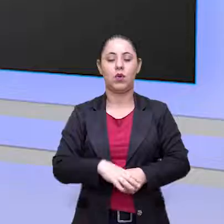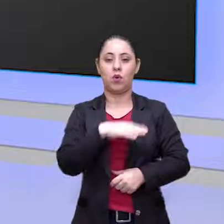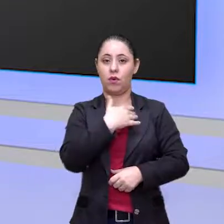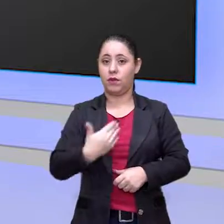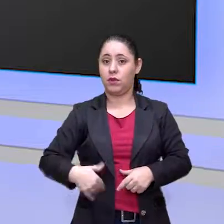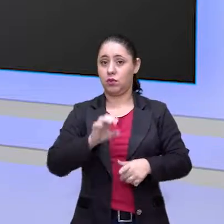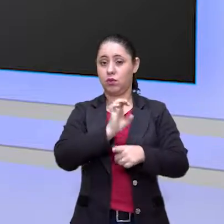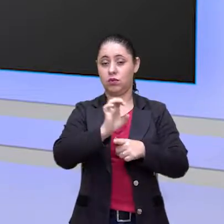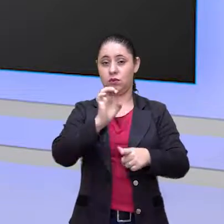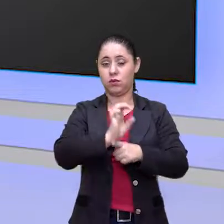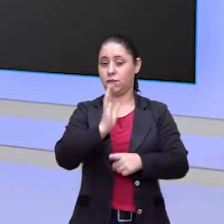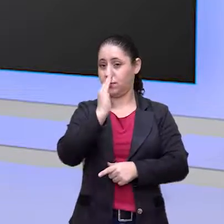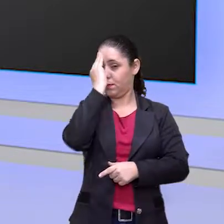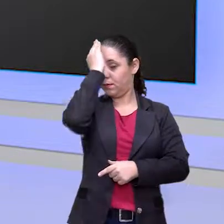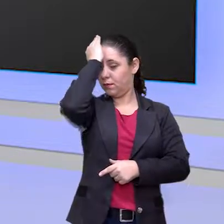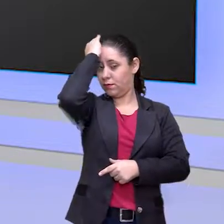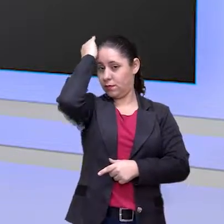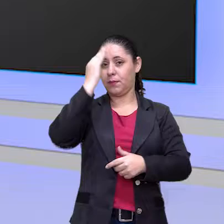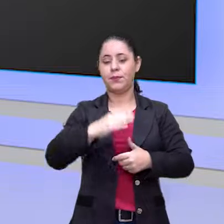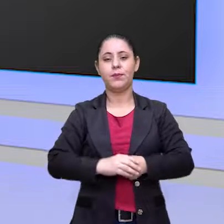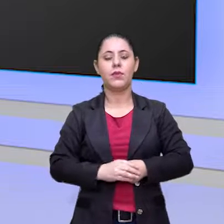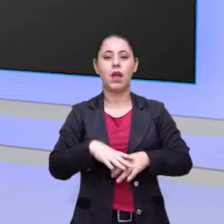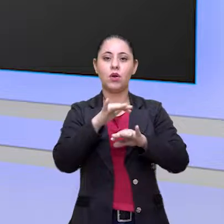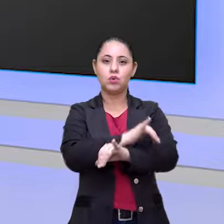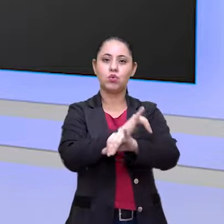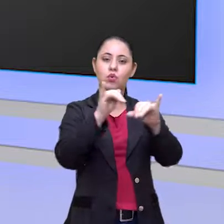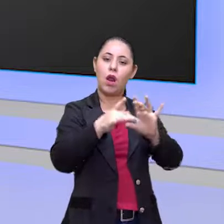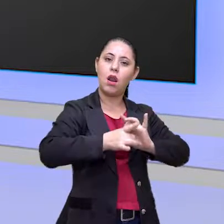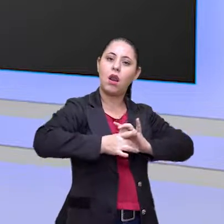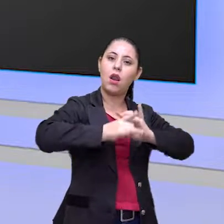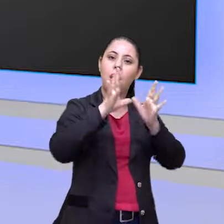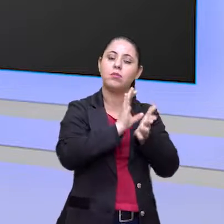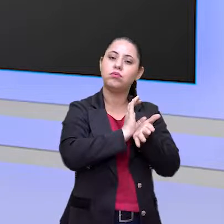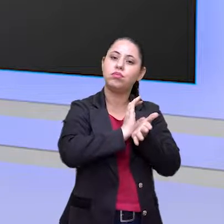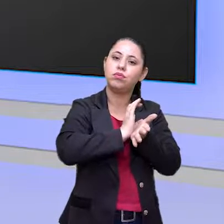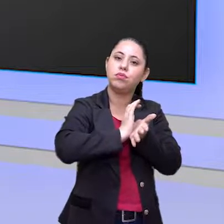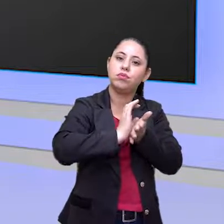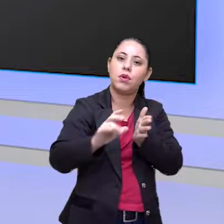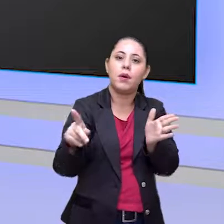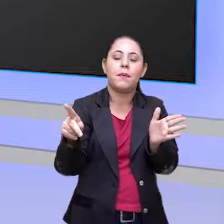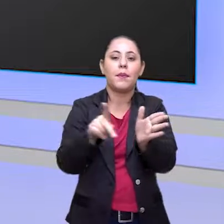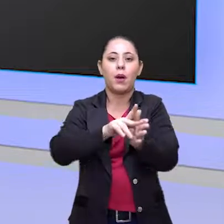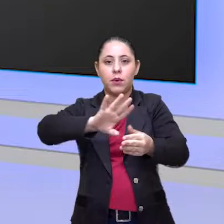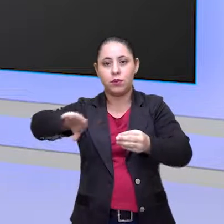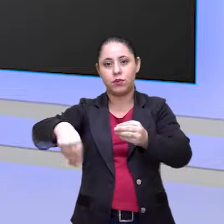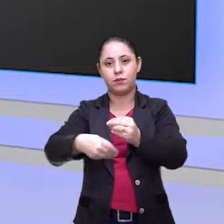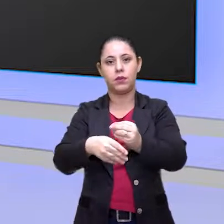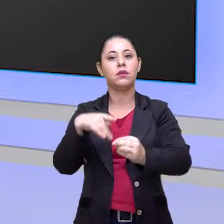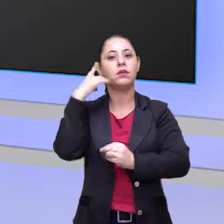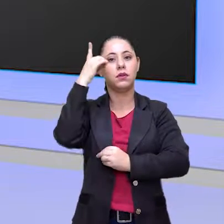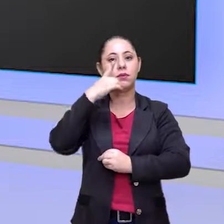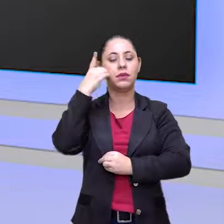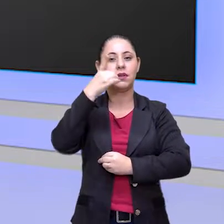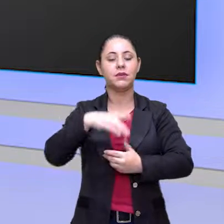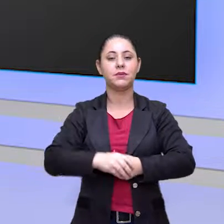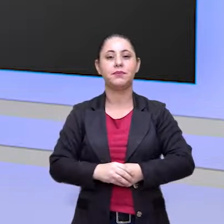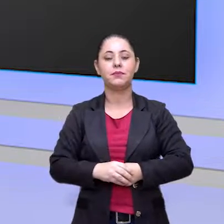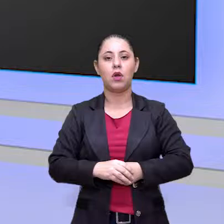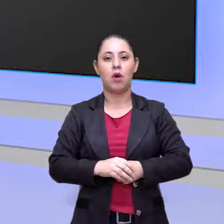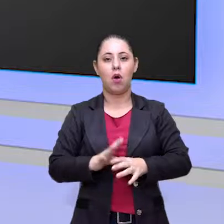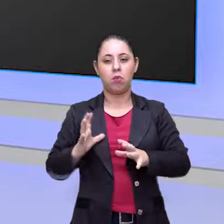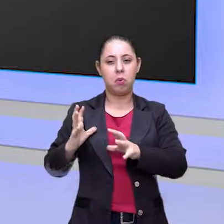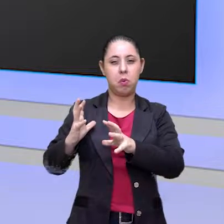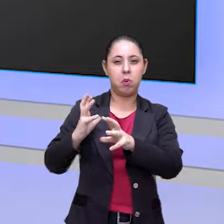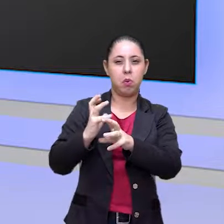clientes. Governador do Estado, Reinaldo Azambuja, anuncia a liberação de recursos referentes a emendas